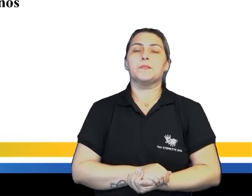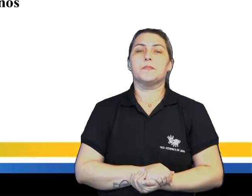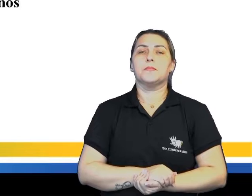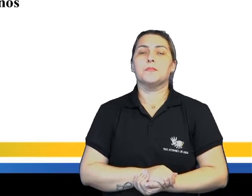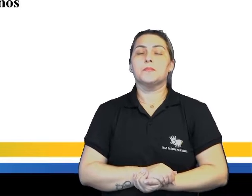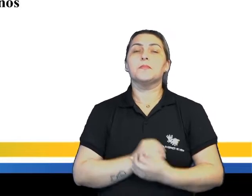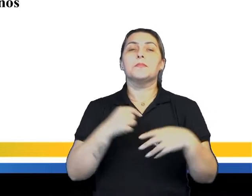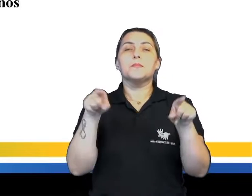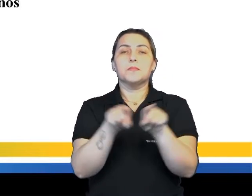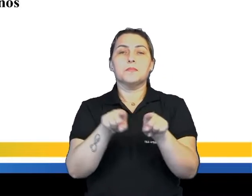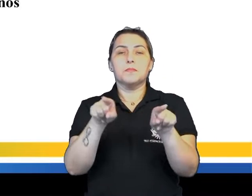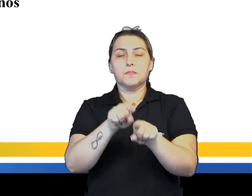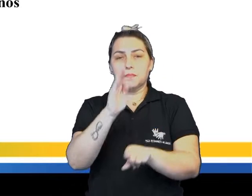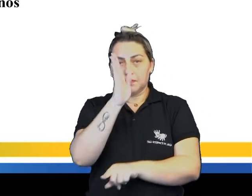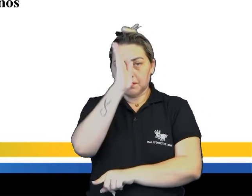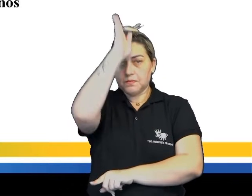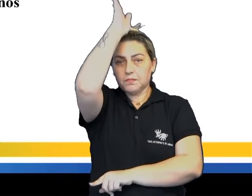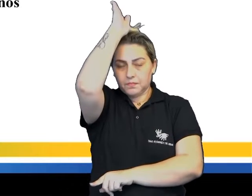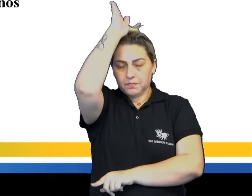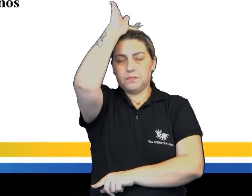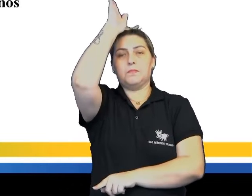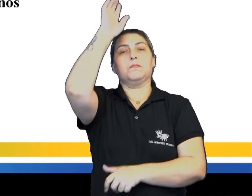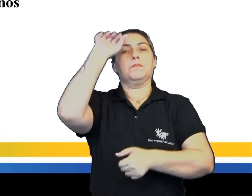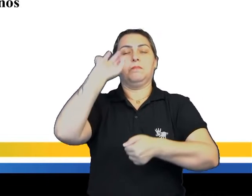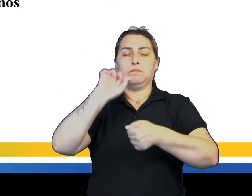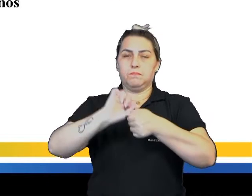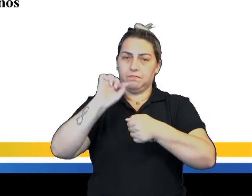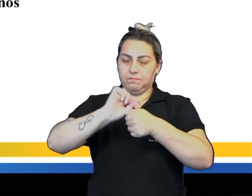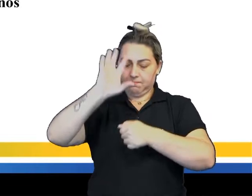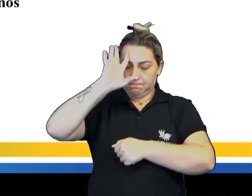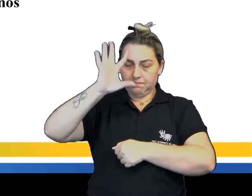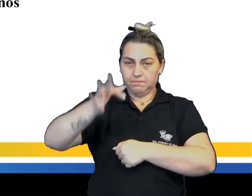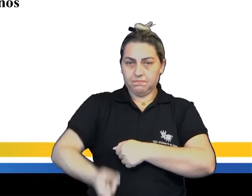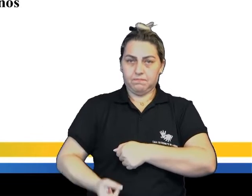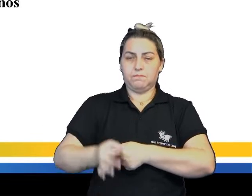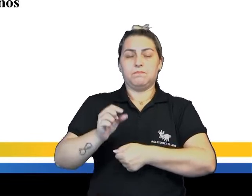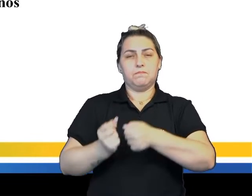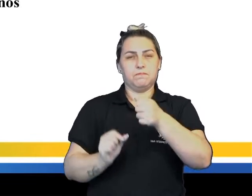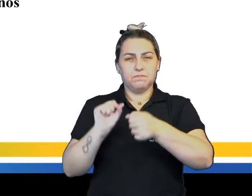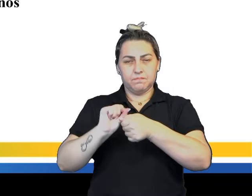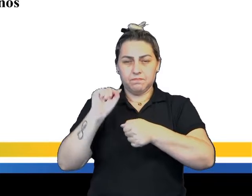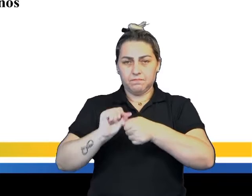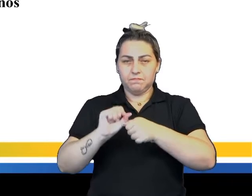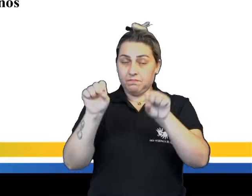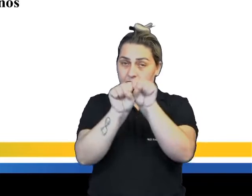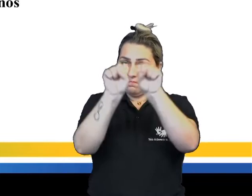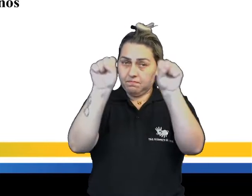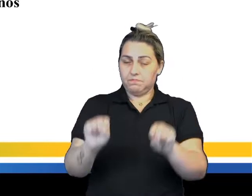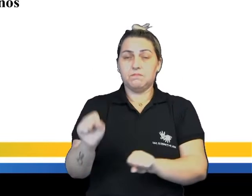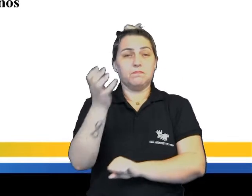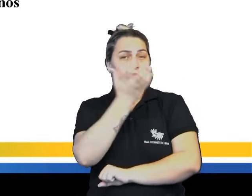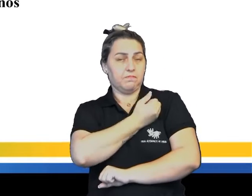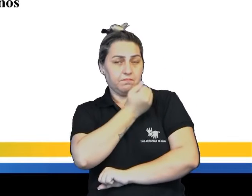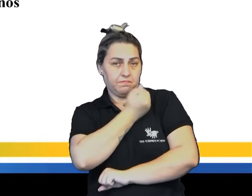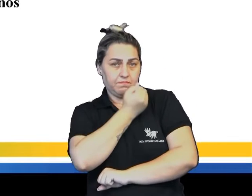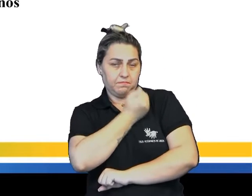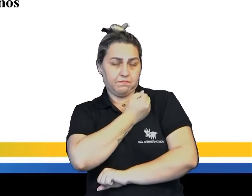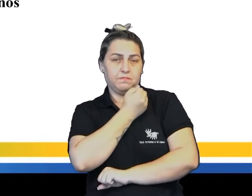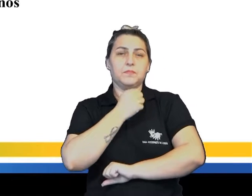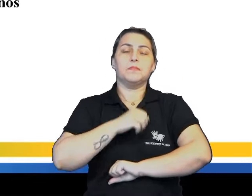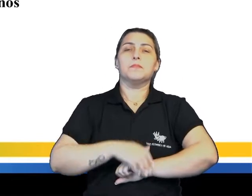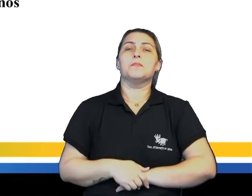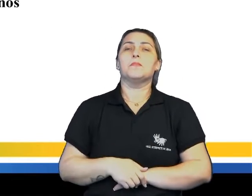Daí também os romanos não ficaram para trás, decidiram criar o deles, o sistema de numeração deles. E esse sistema